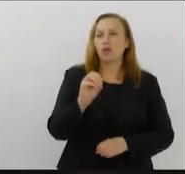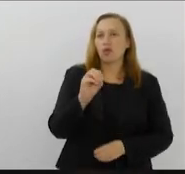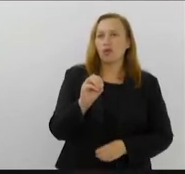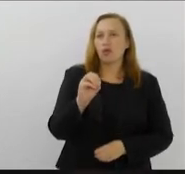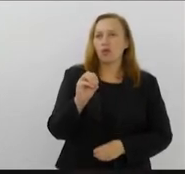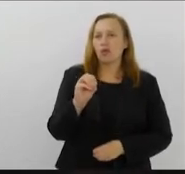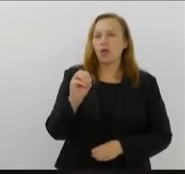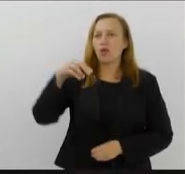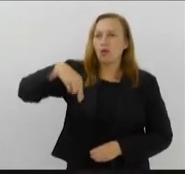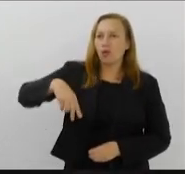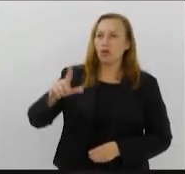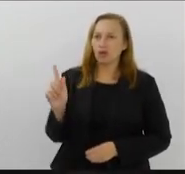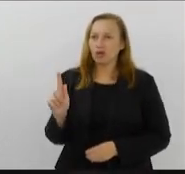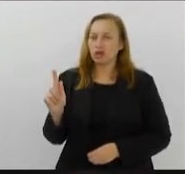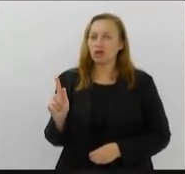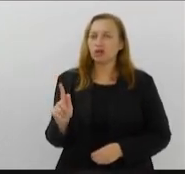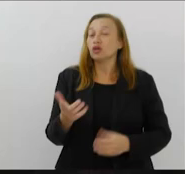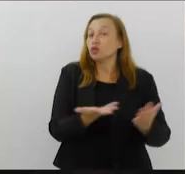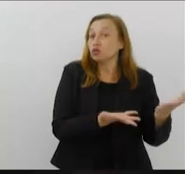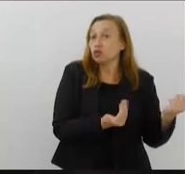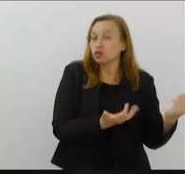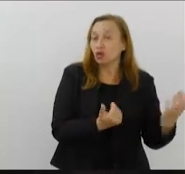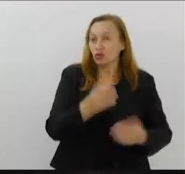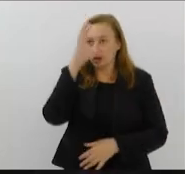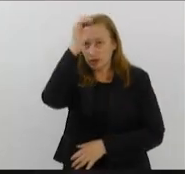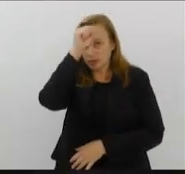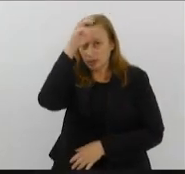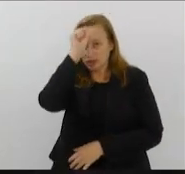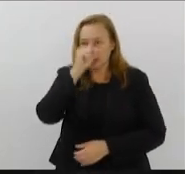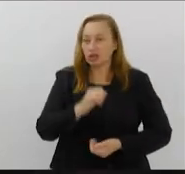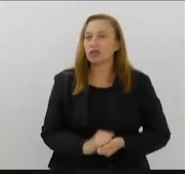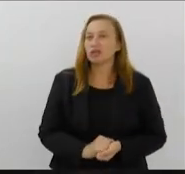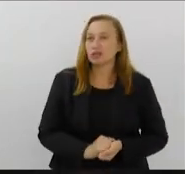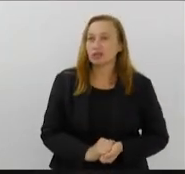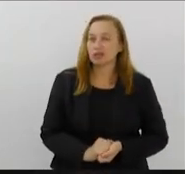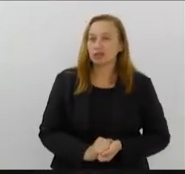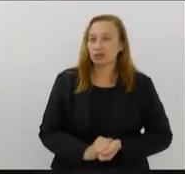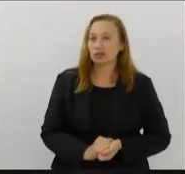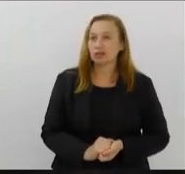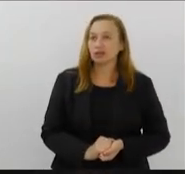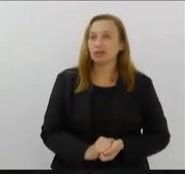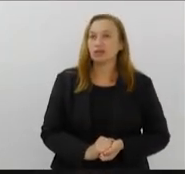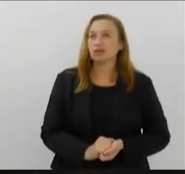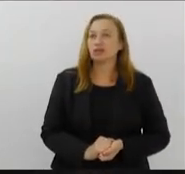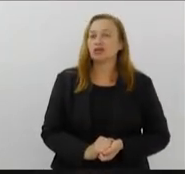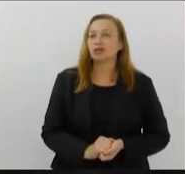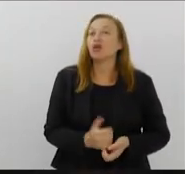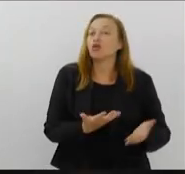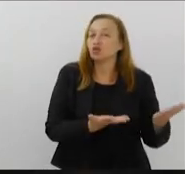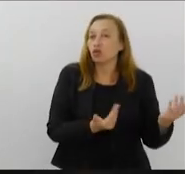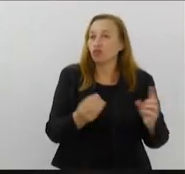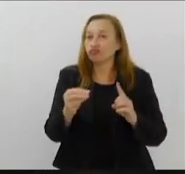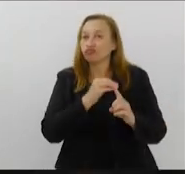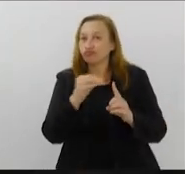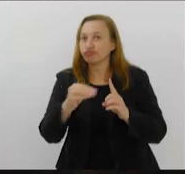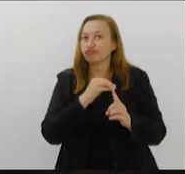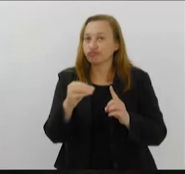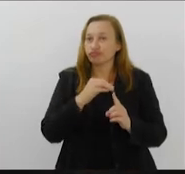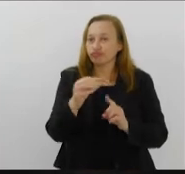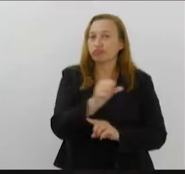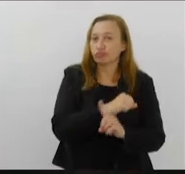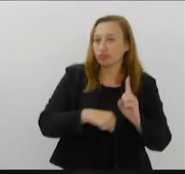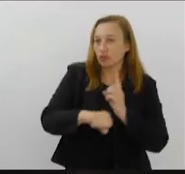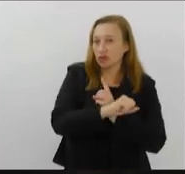vem do jovem aprendiz para ONGs da ponta, com jovens em situação de ampla vulnerabilidade social de